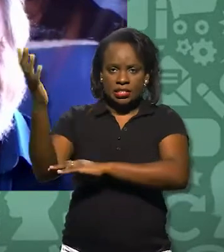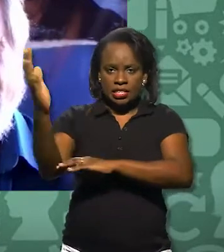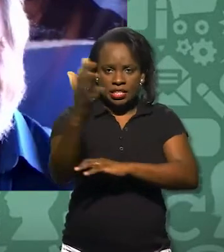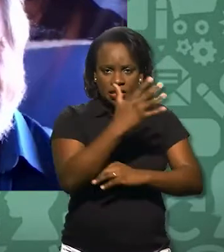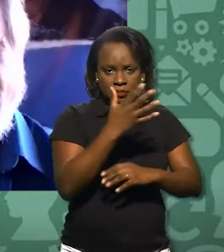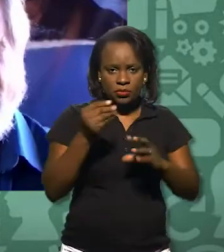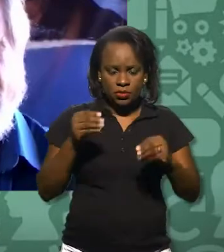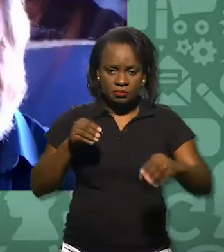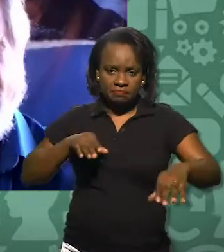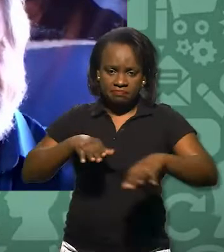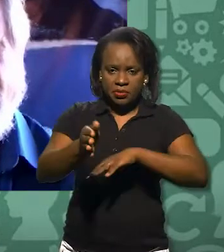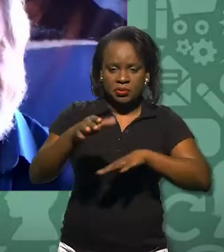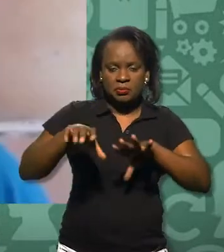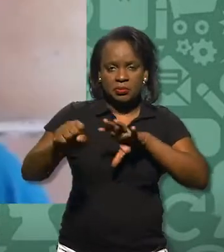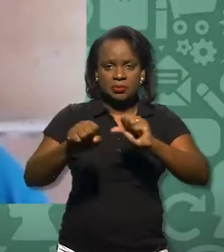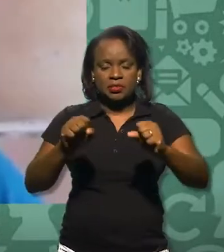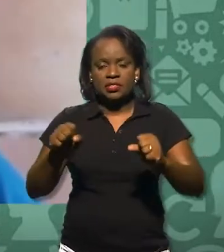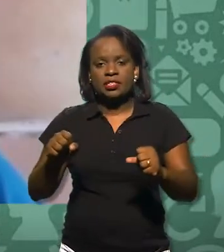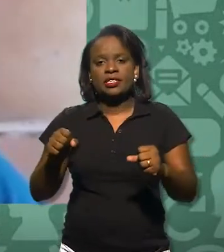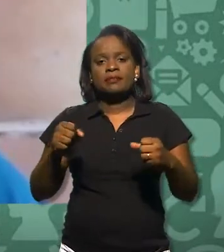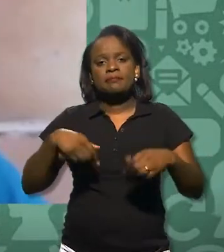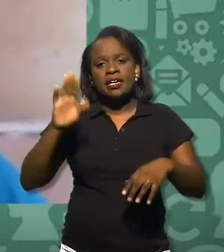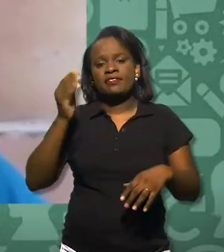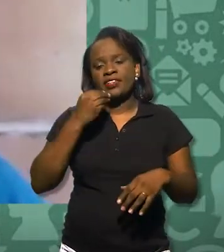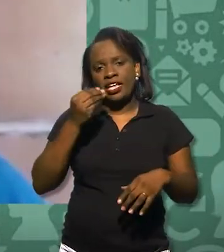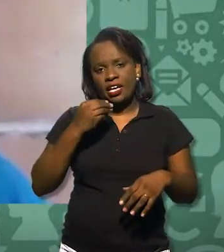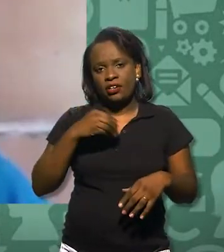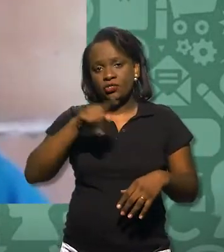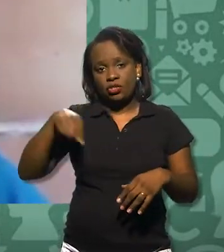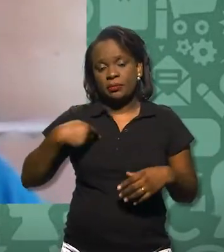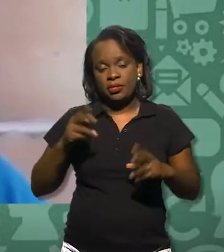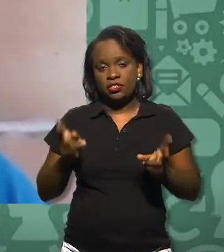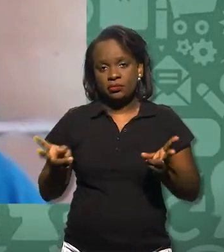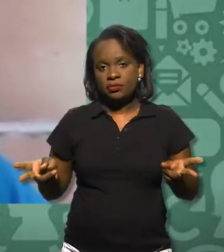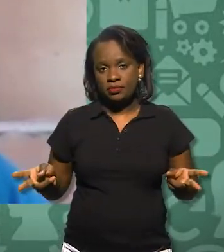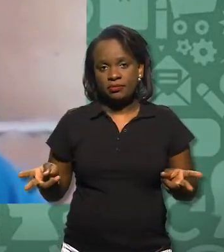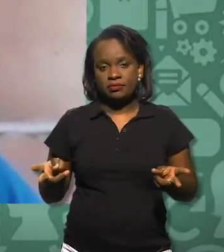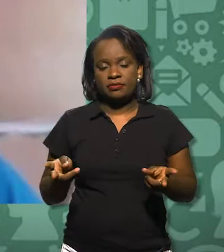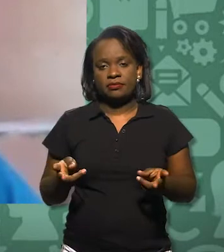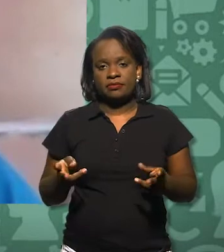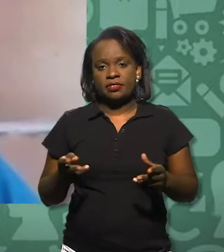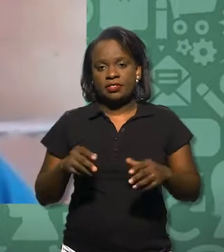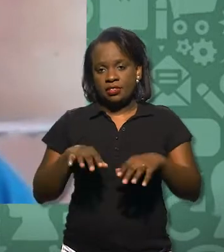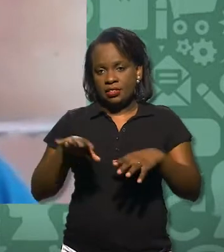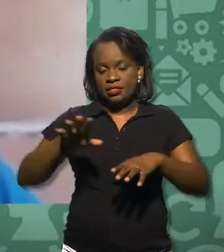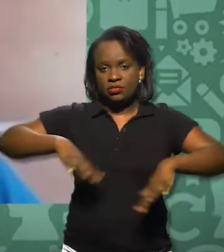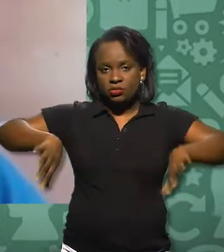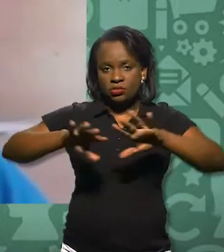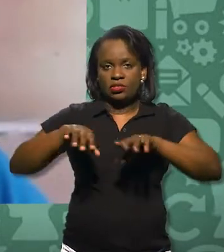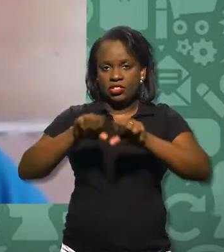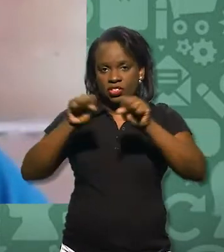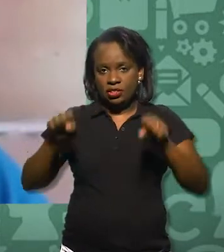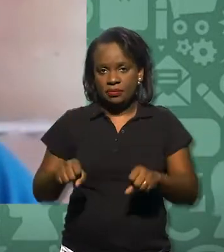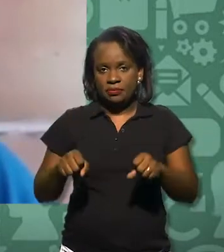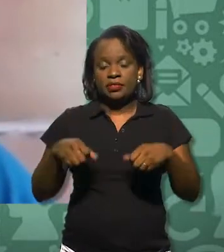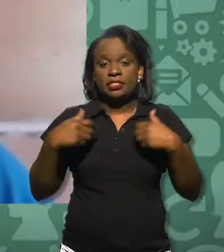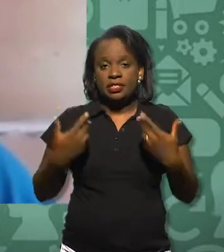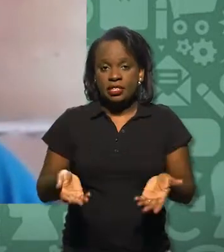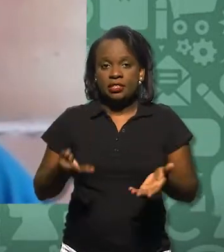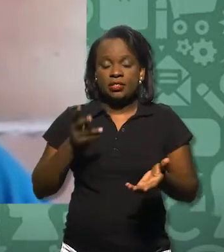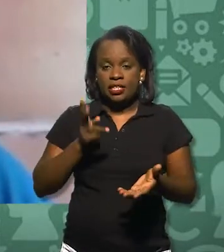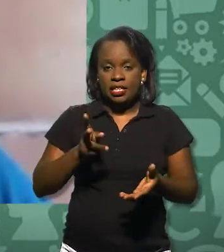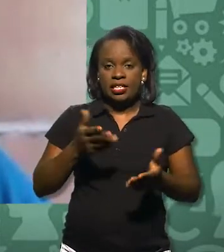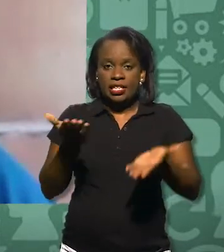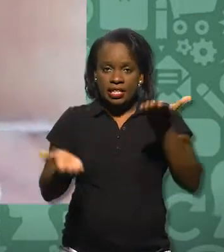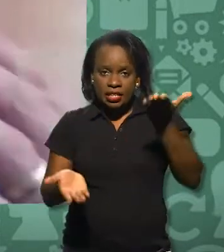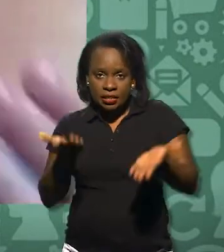avançamos demais sobre a natureza, o mais vulnerável somos nós nesse ecossistema. Então, manter